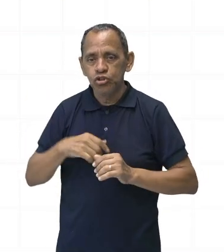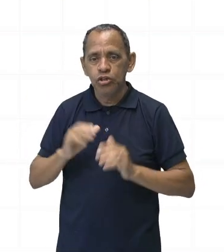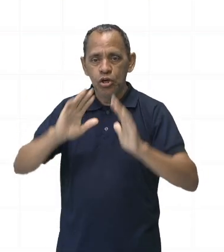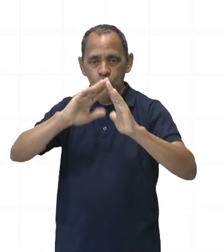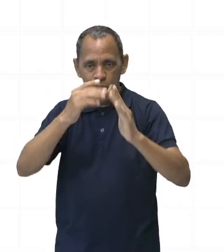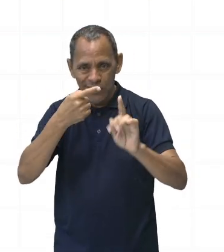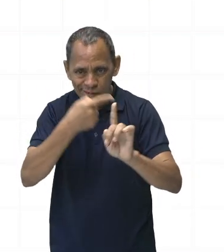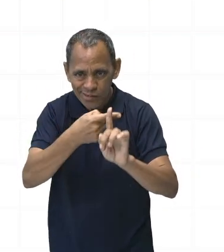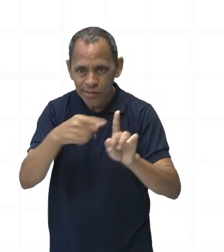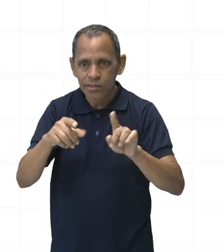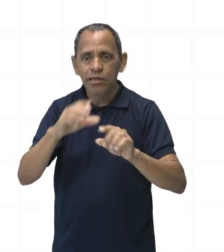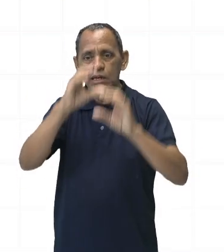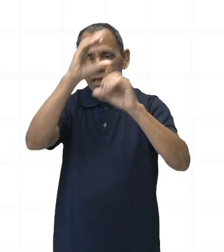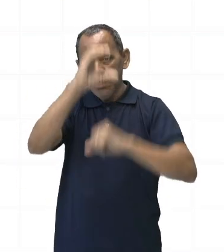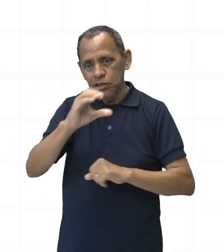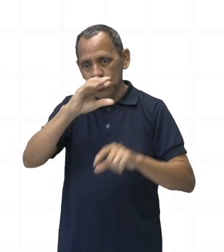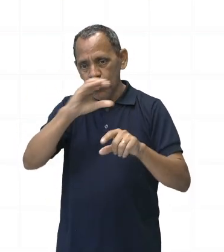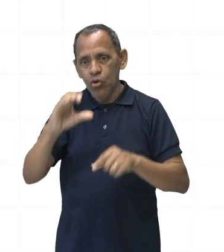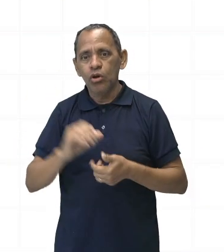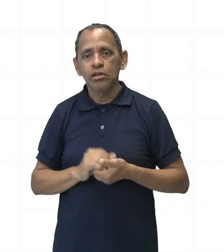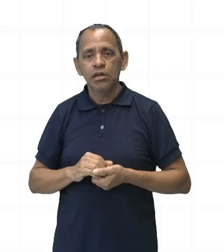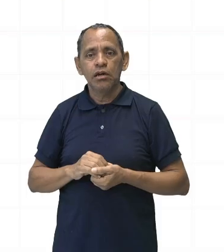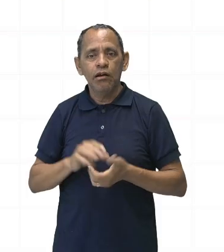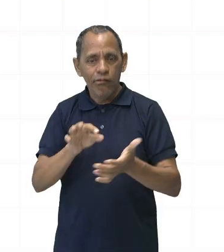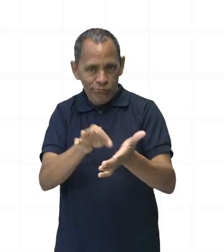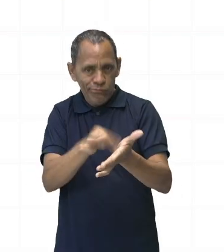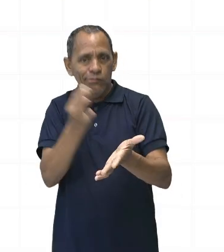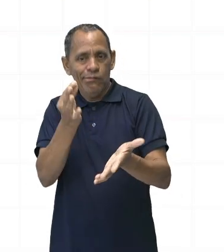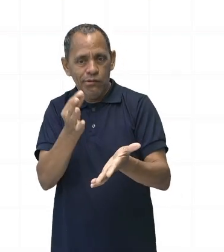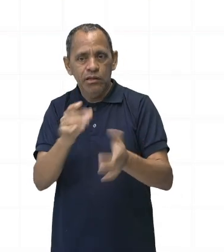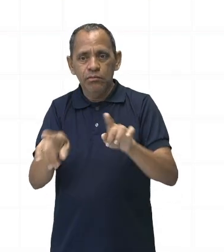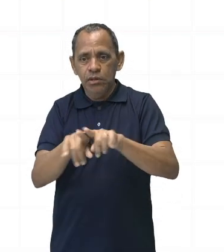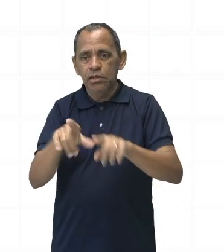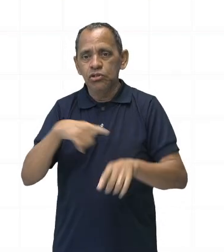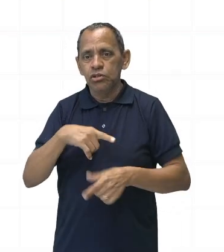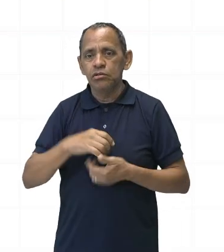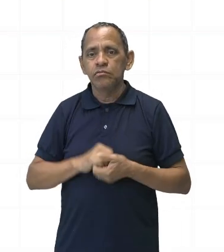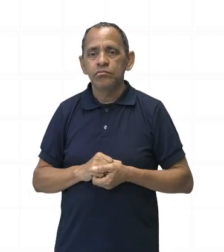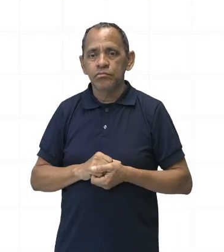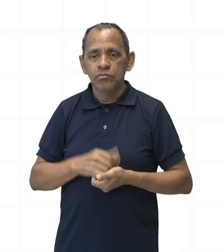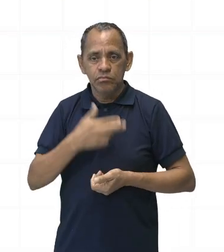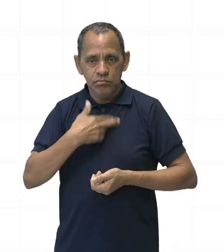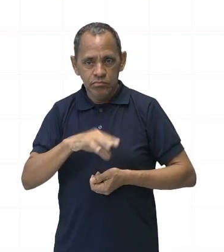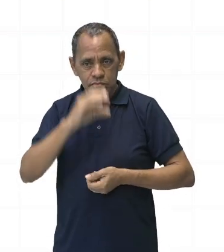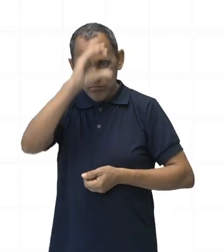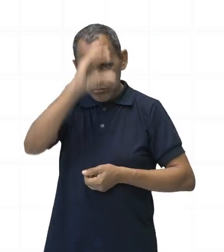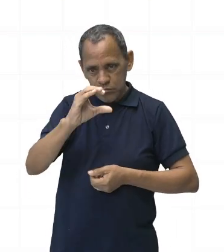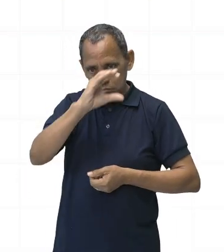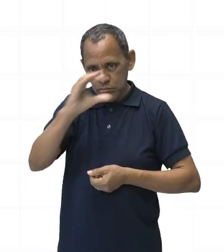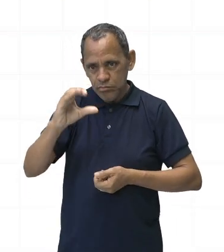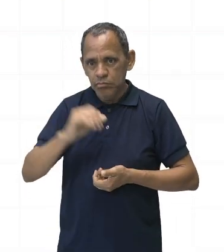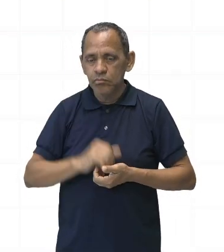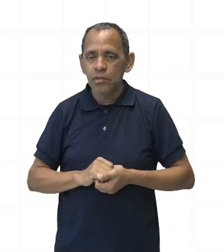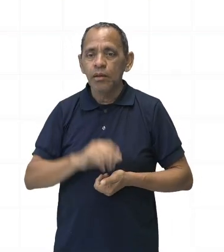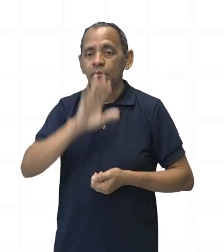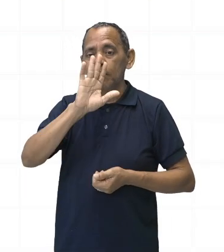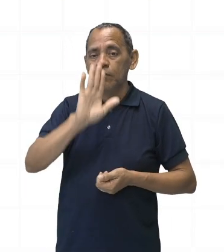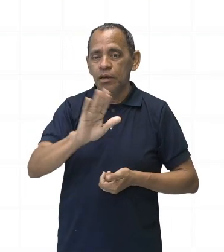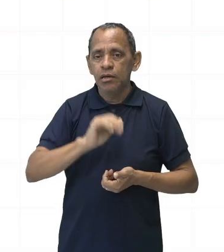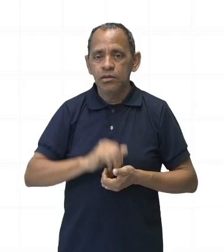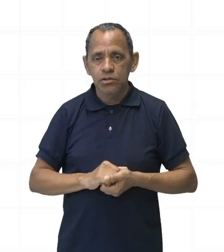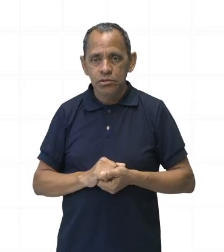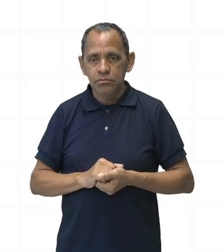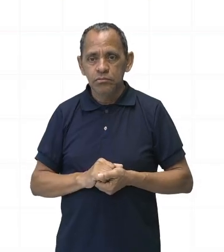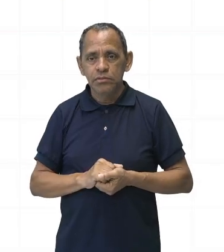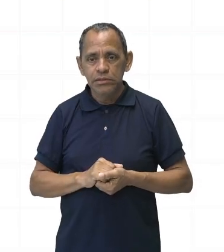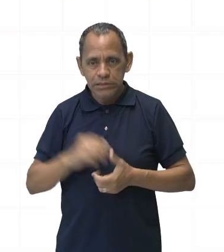do Brasil a religião oficial do Brasil, melhor dizendo, era a religião católica. Só que,